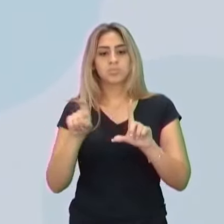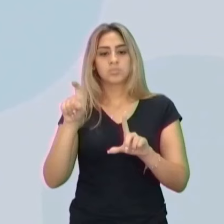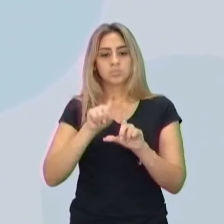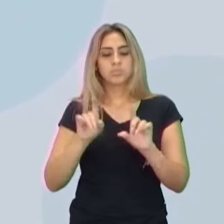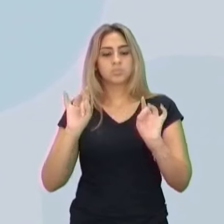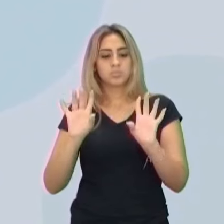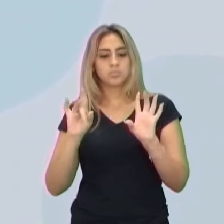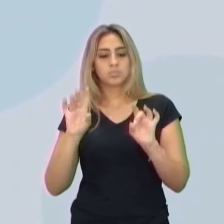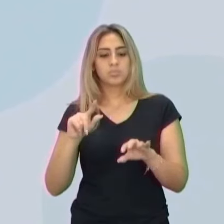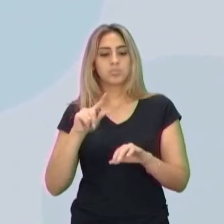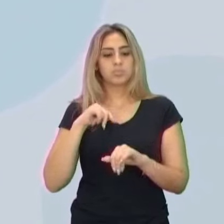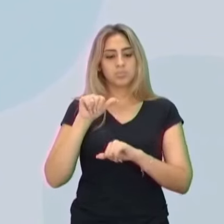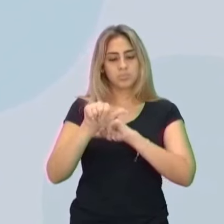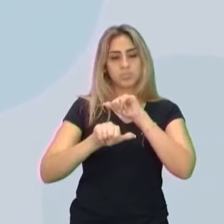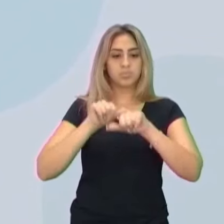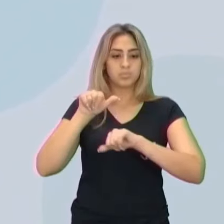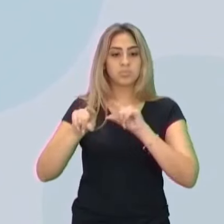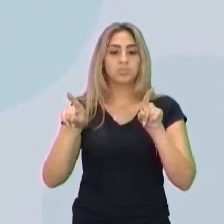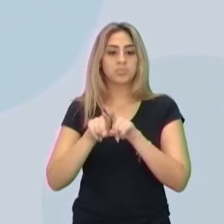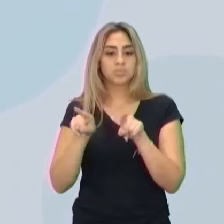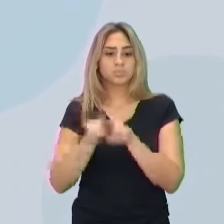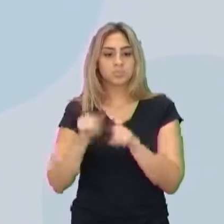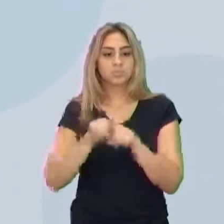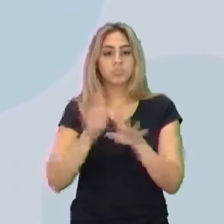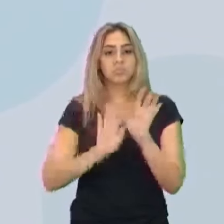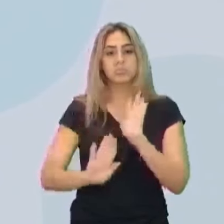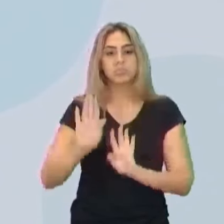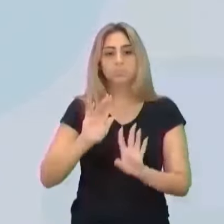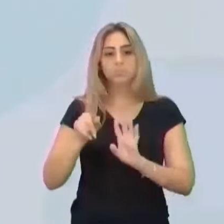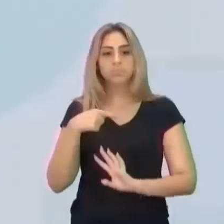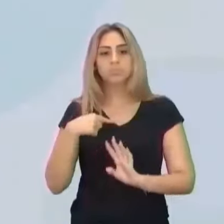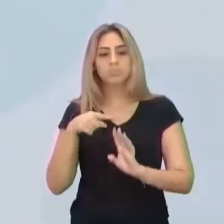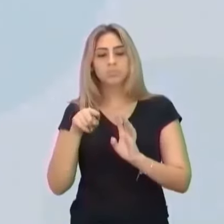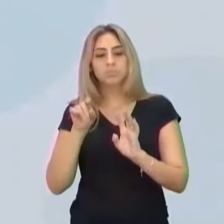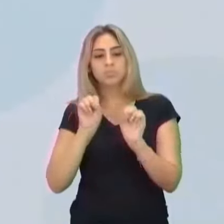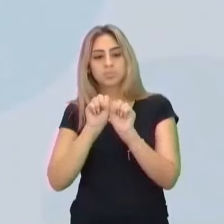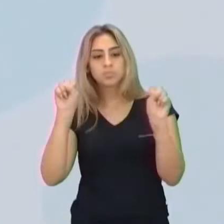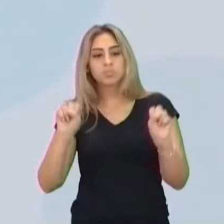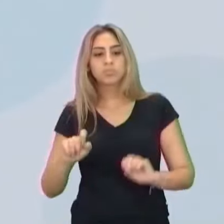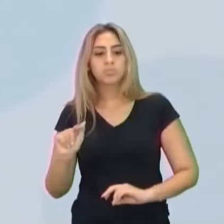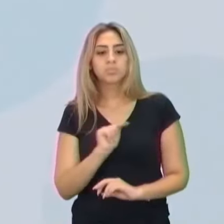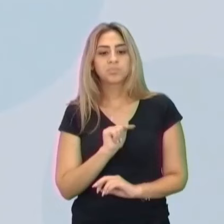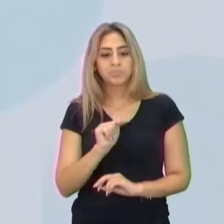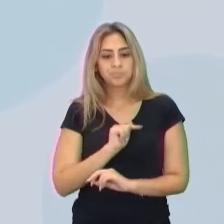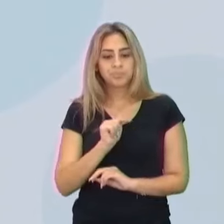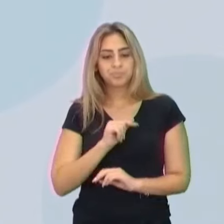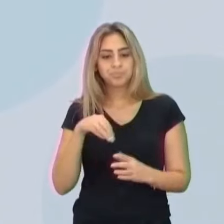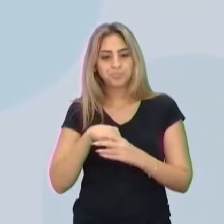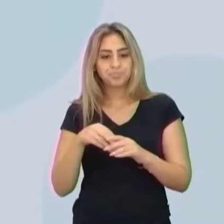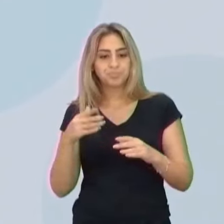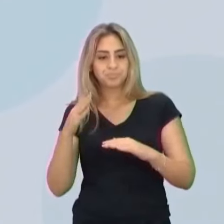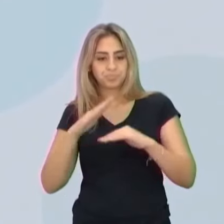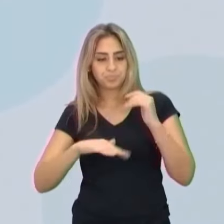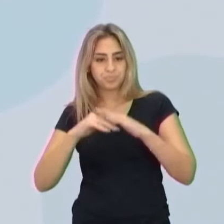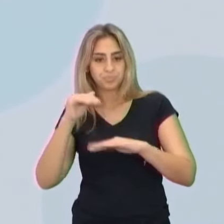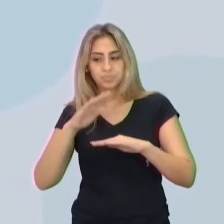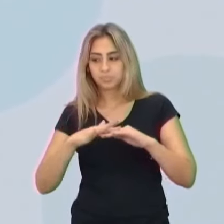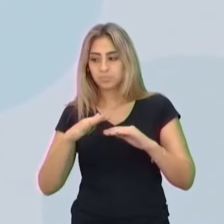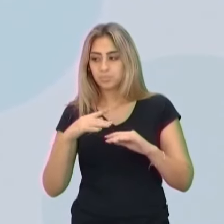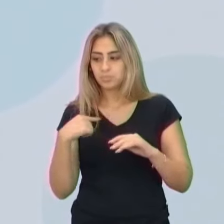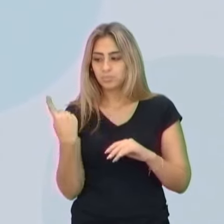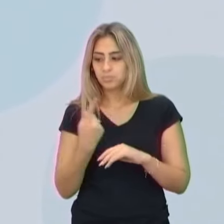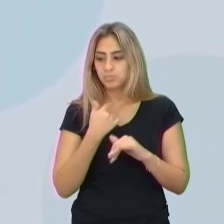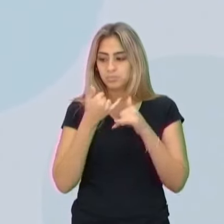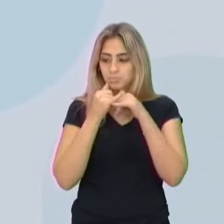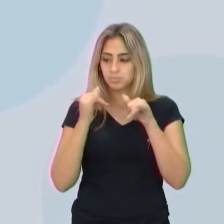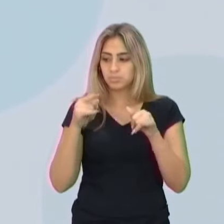específicos, as transformações e conservações em sistemas, que envolvam quantidades de matéria, de energia e